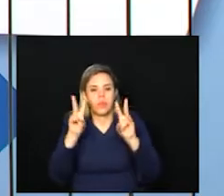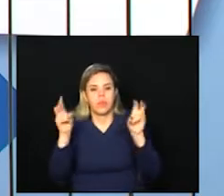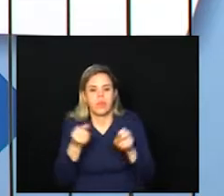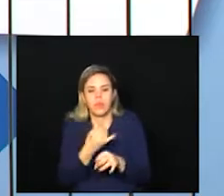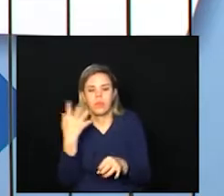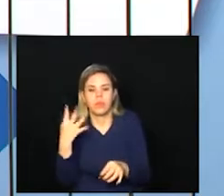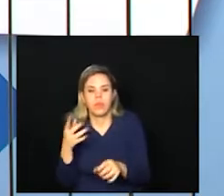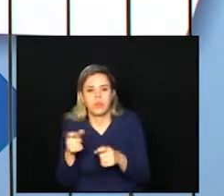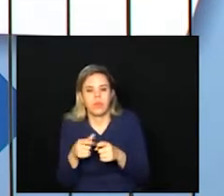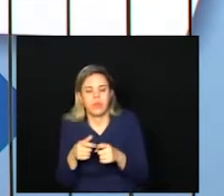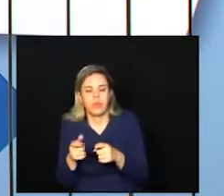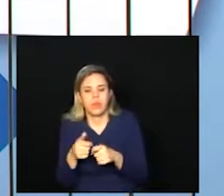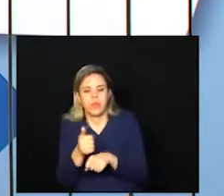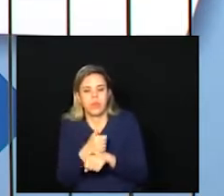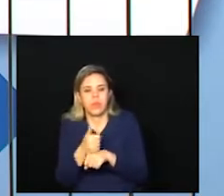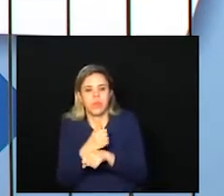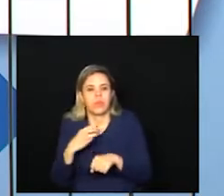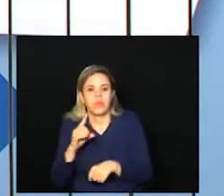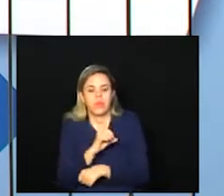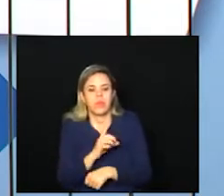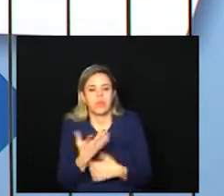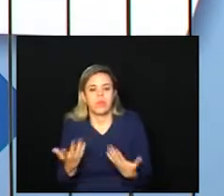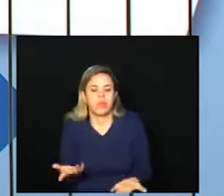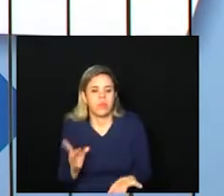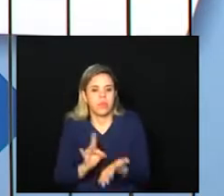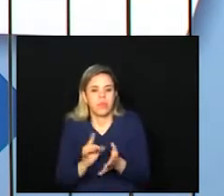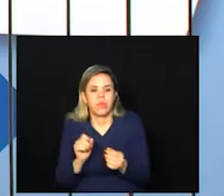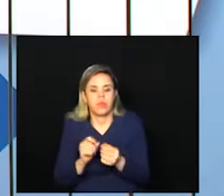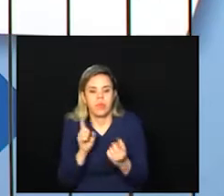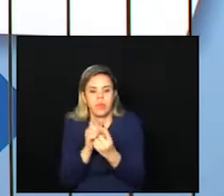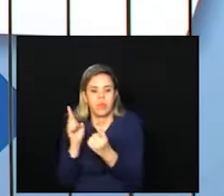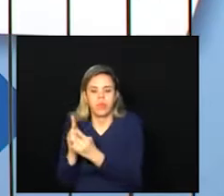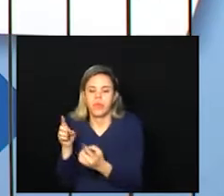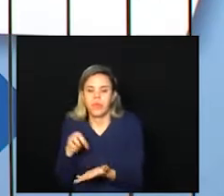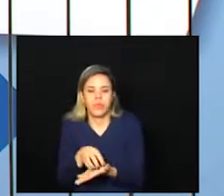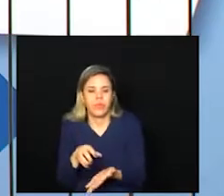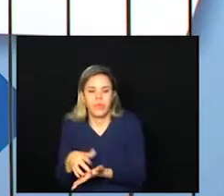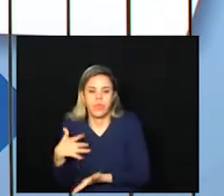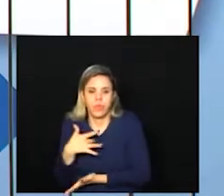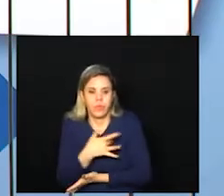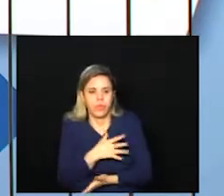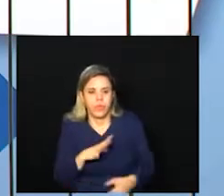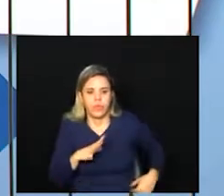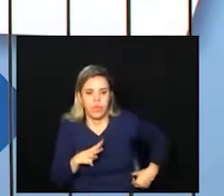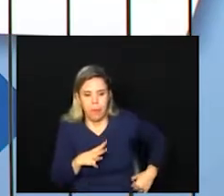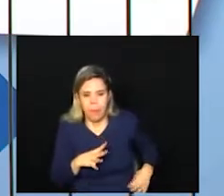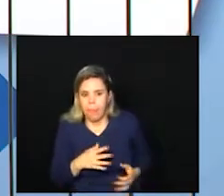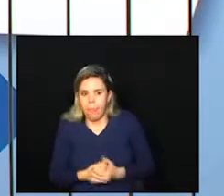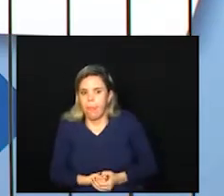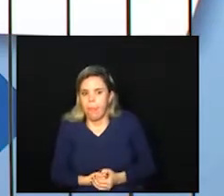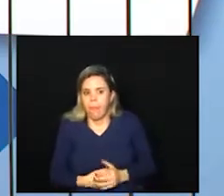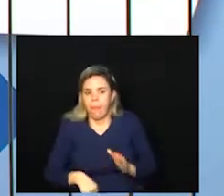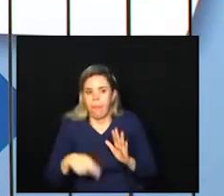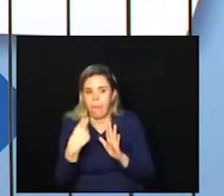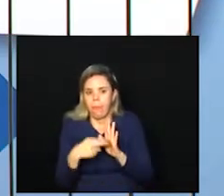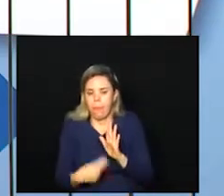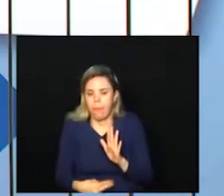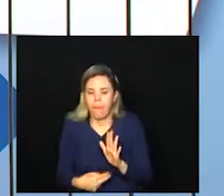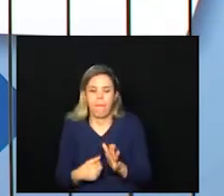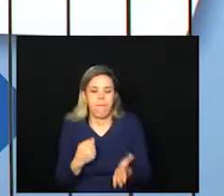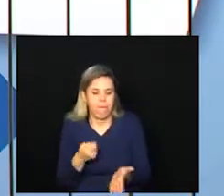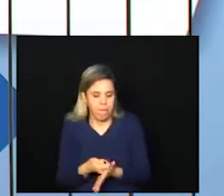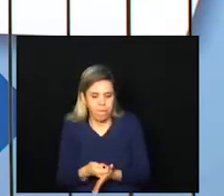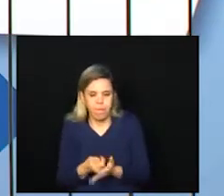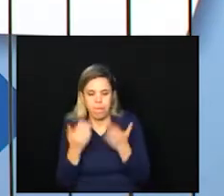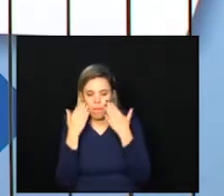de médicos e coordenadores que realizam atendimento nas unidades de saúde da cidade. As listagens deverão